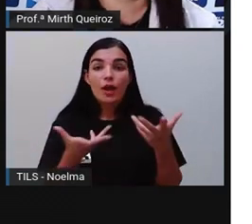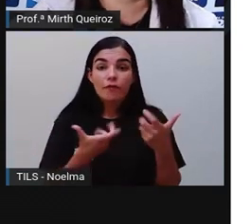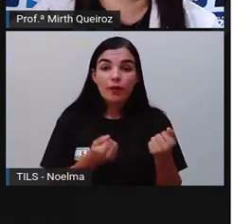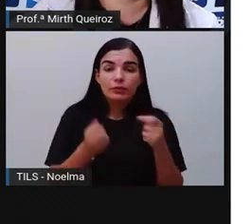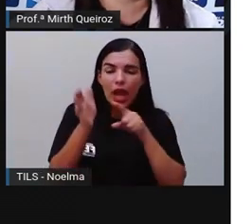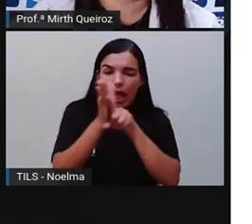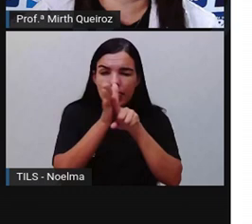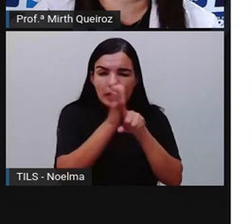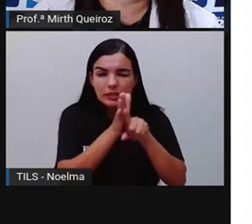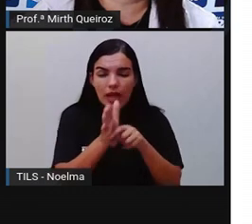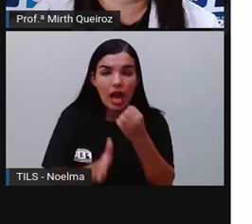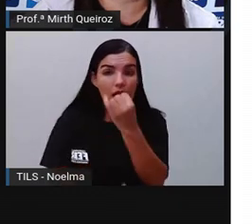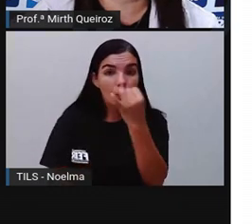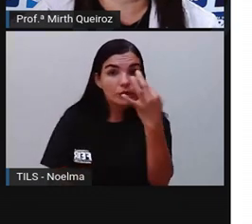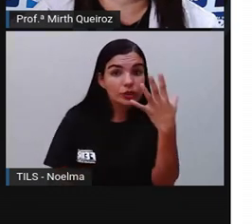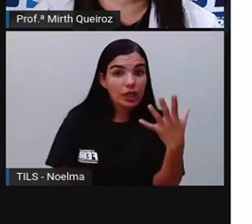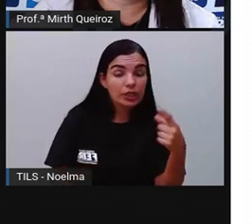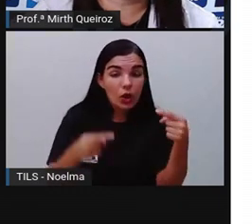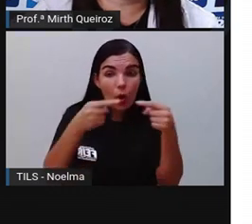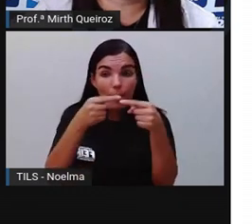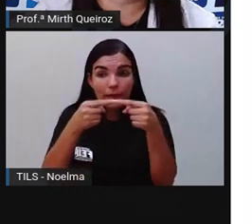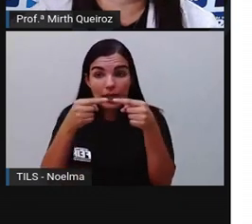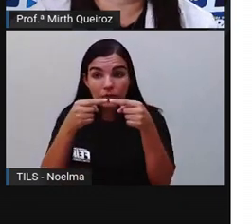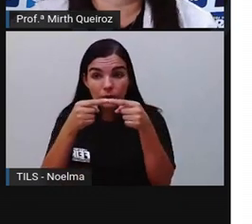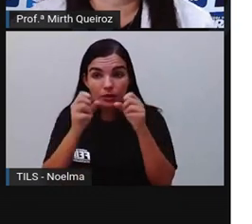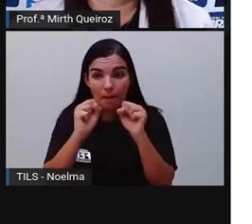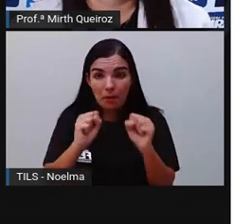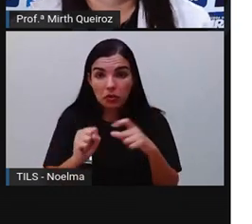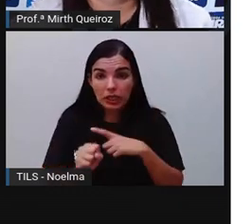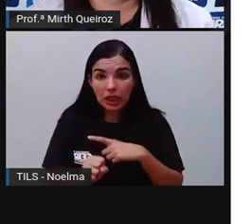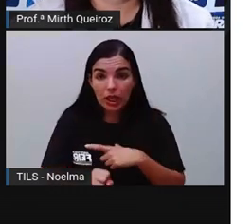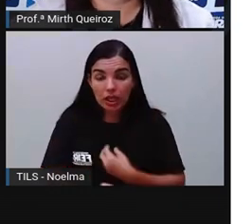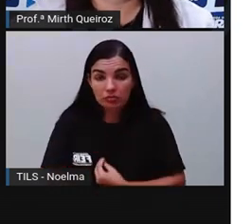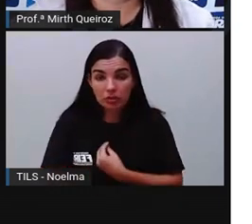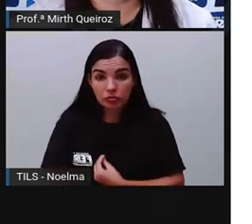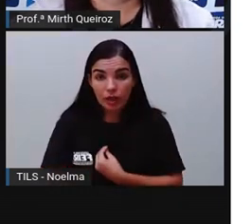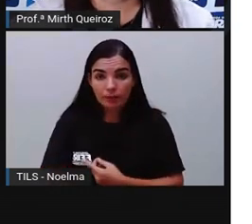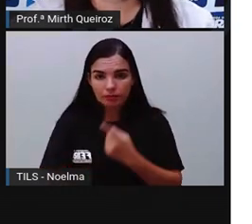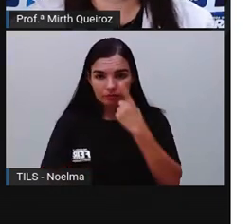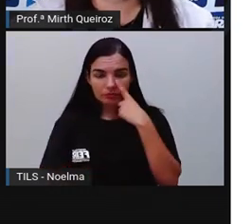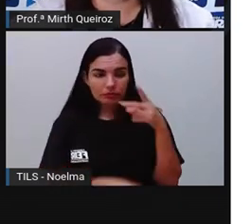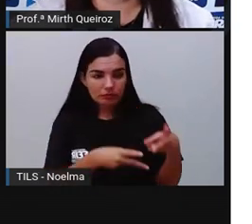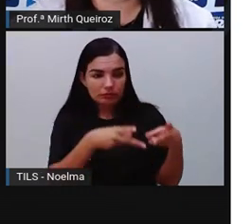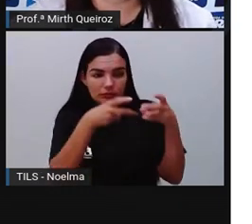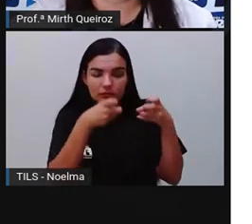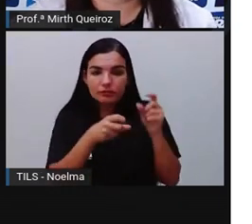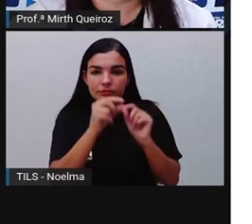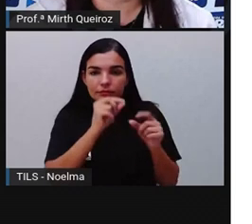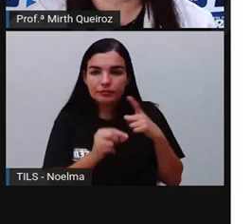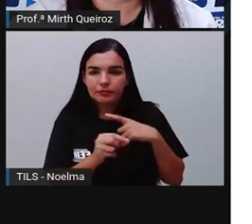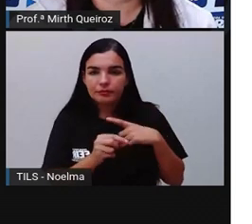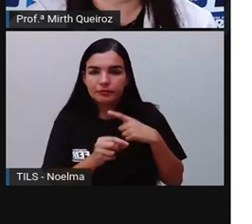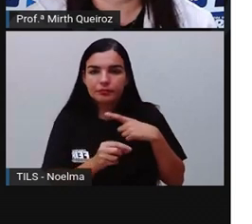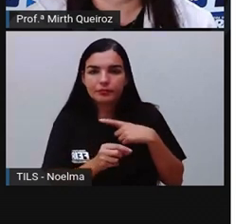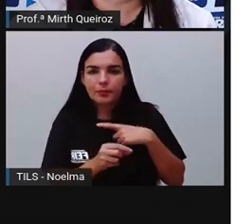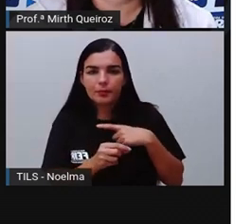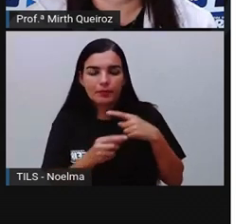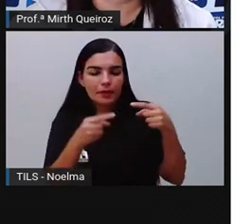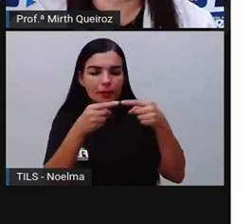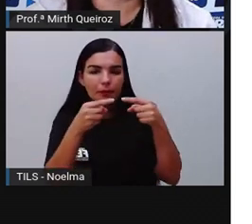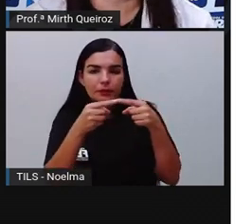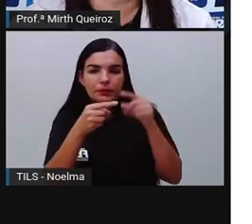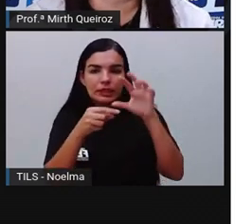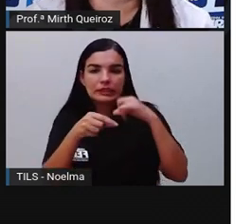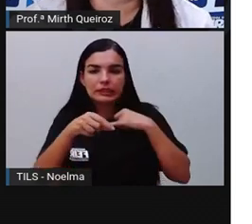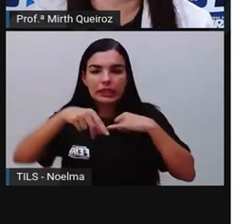Agora nós vamos analisar a quantidade de combinações. Observe aqui, quantas combinações diferentes a gente pode fazer aí